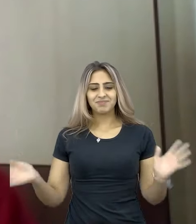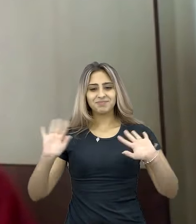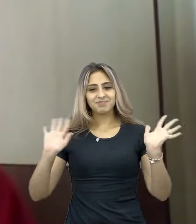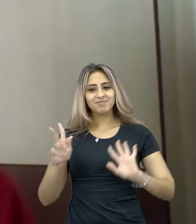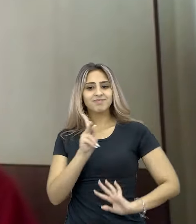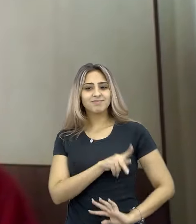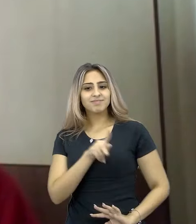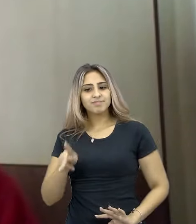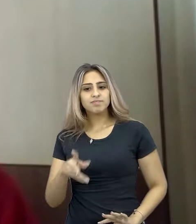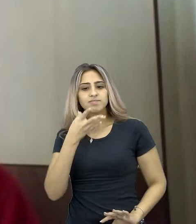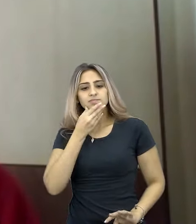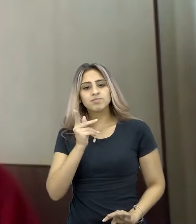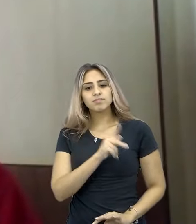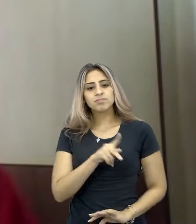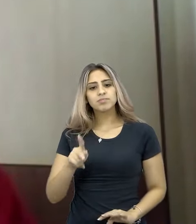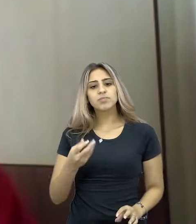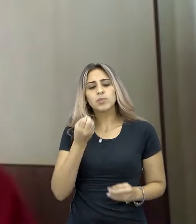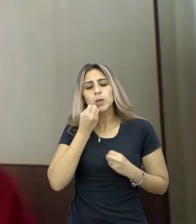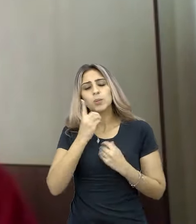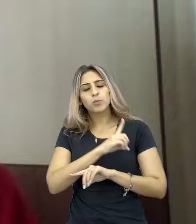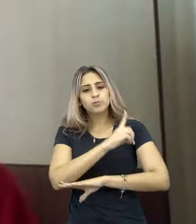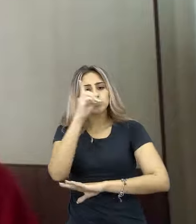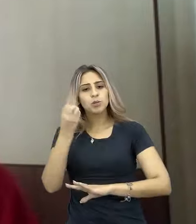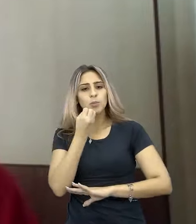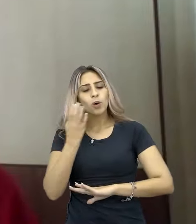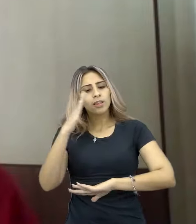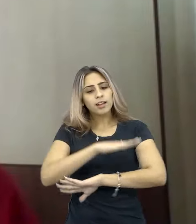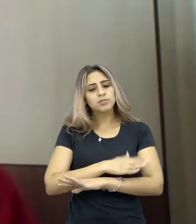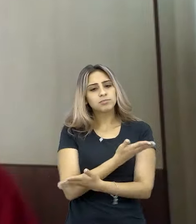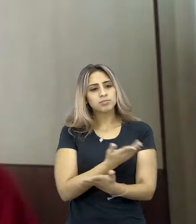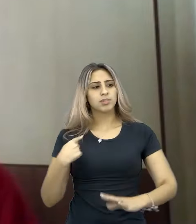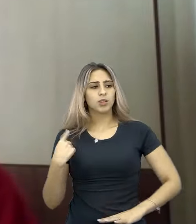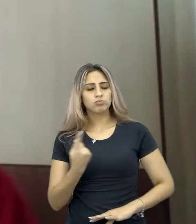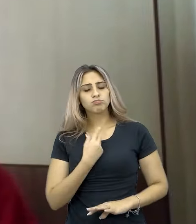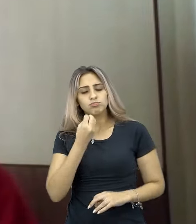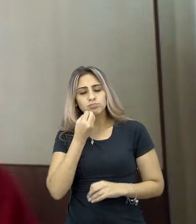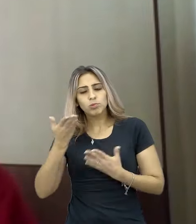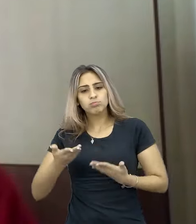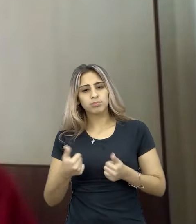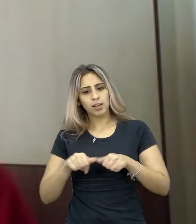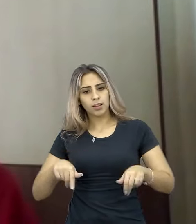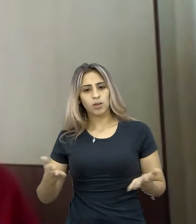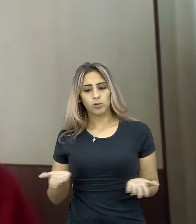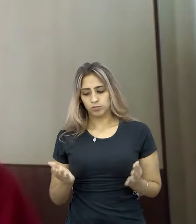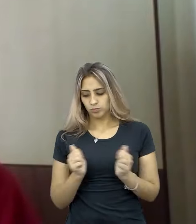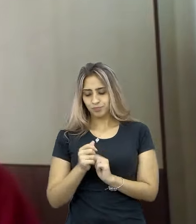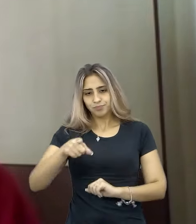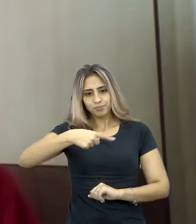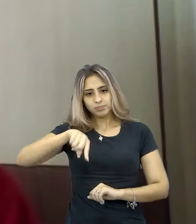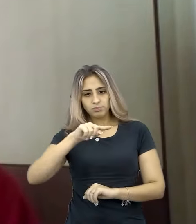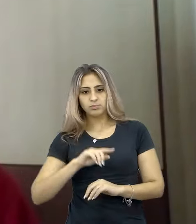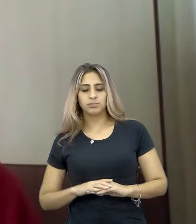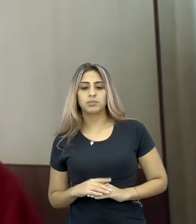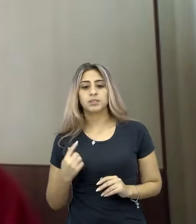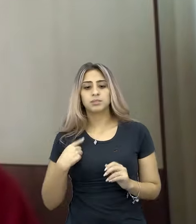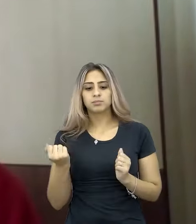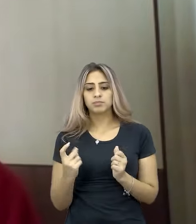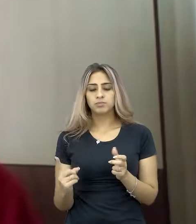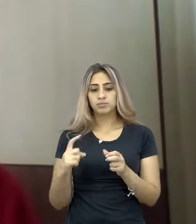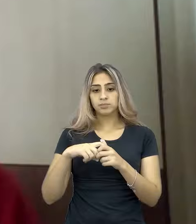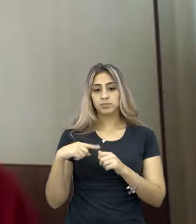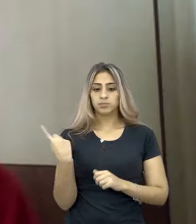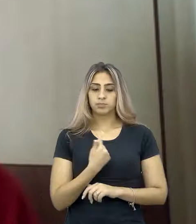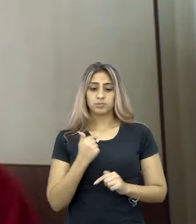Olá, professor, professora. Um bom dia, uma boa tarde para nós. Muito bom estar aqui hoje com vocês para a gente poder voltar ao